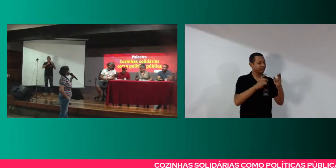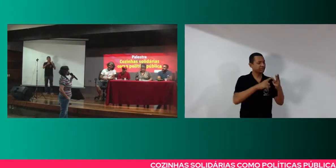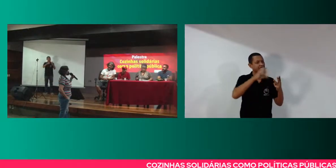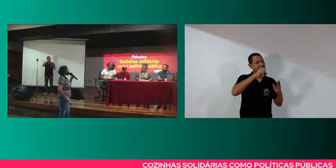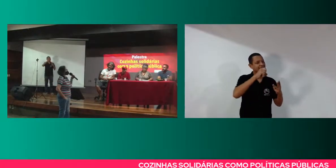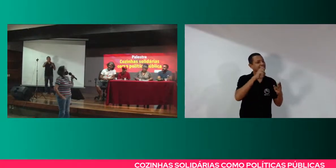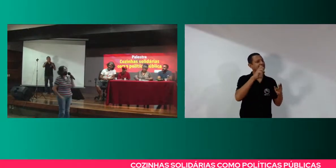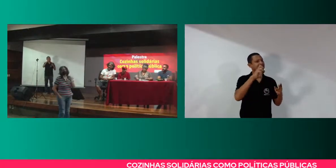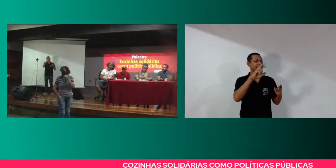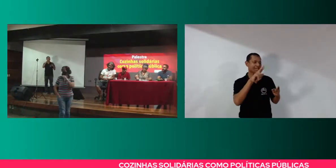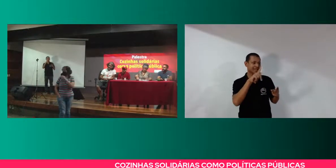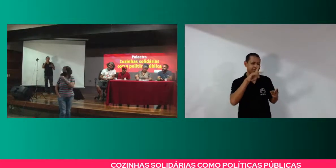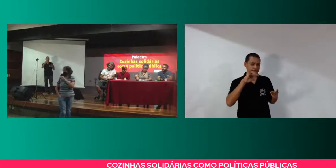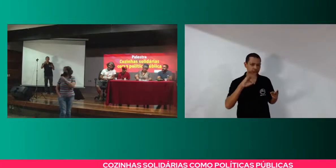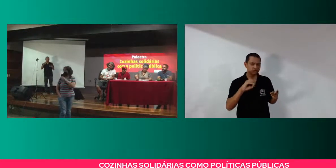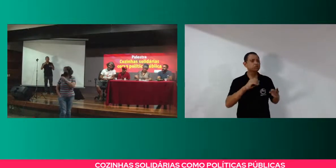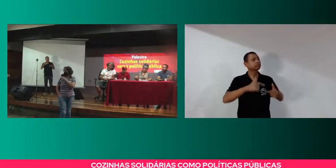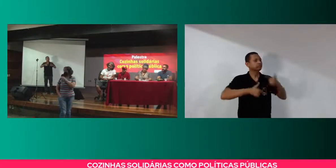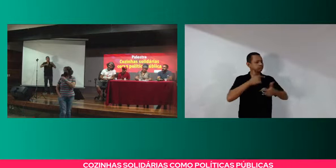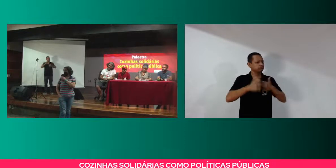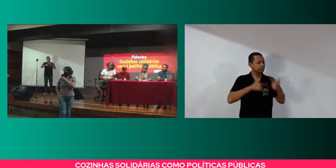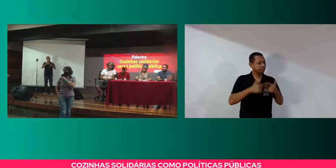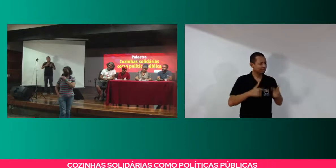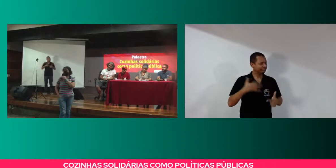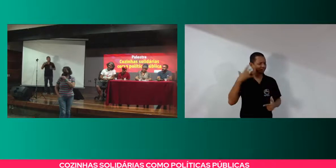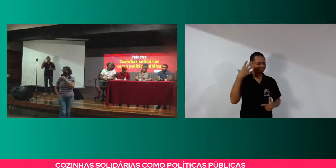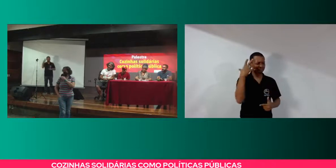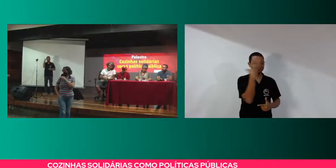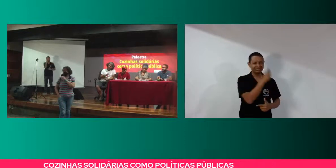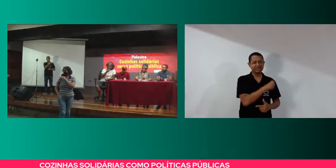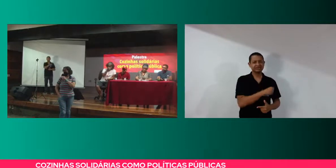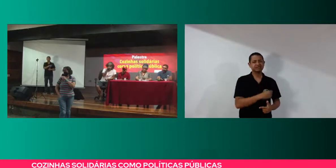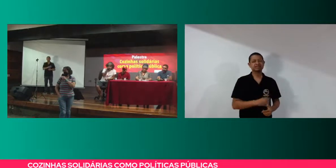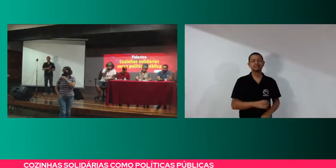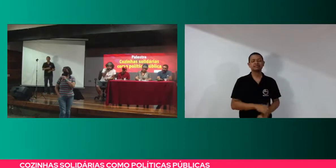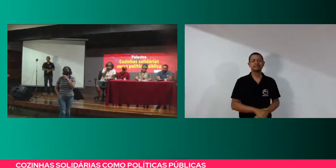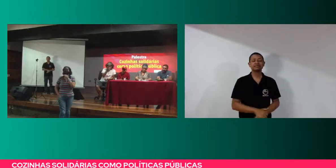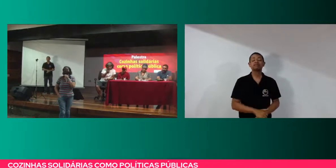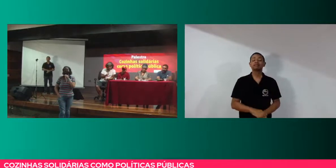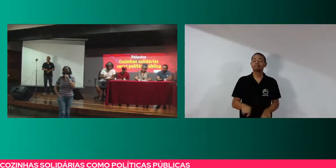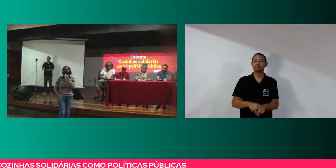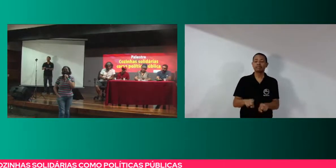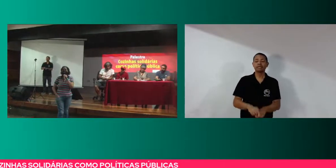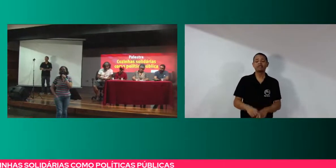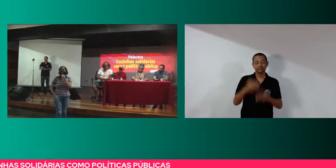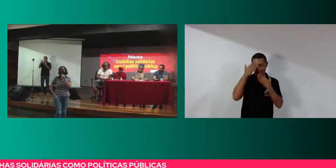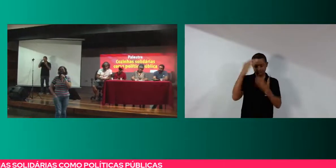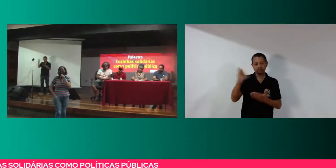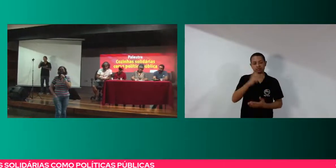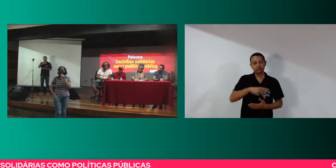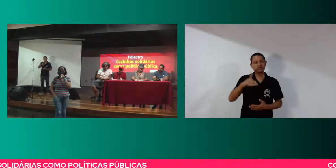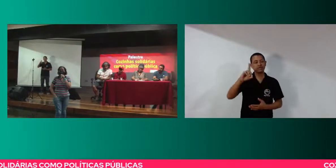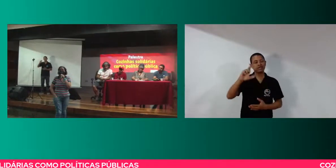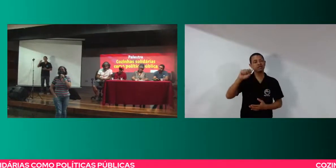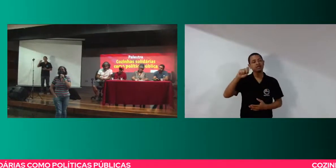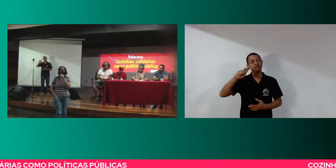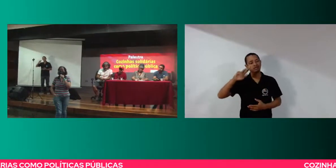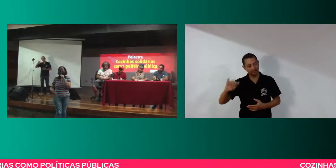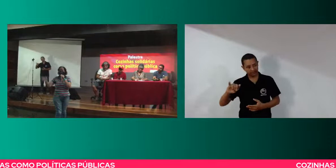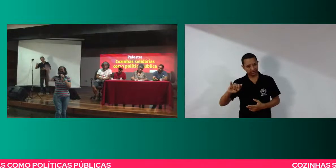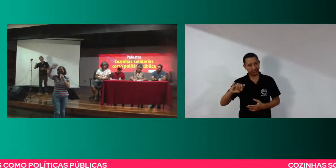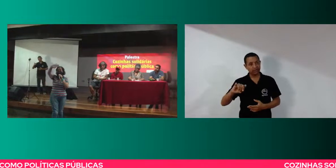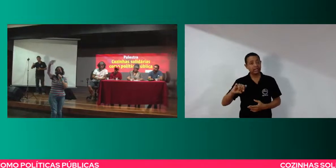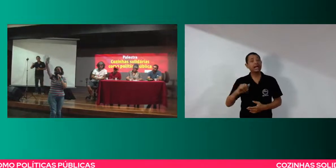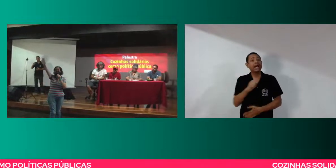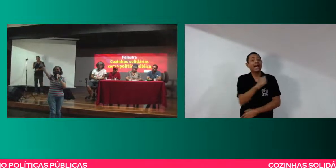que está sendo feito e primeiro quero agradecer a o Davi a oportunidade e a todos os meus alunos que ficaram até agora